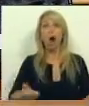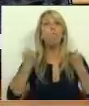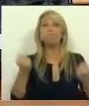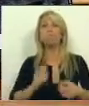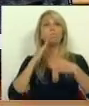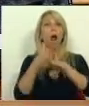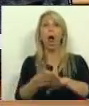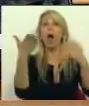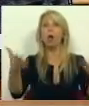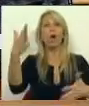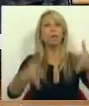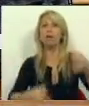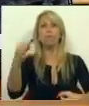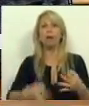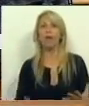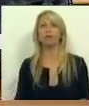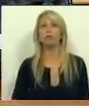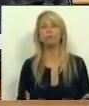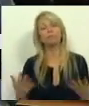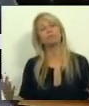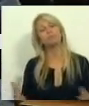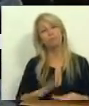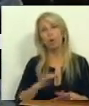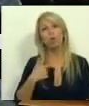neste momento aos tribunais. E por isso